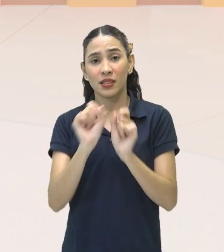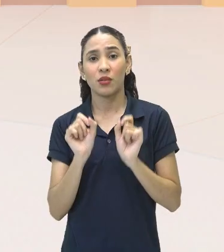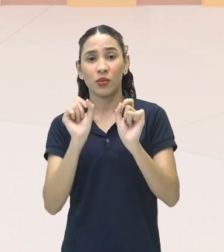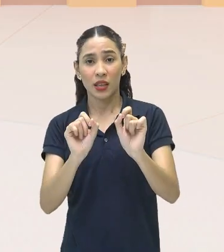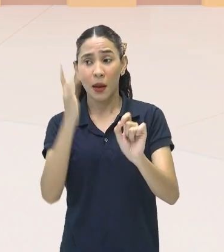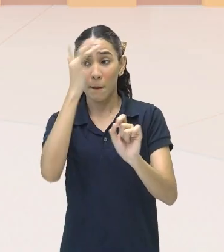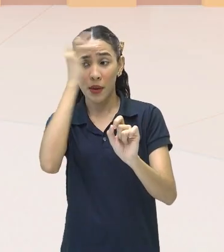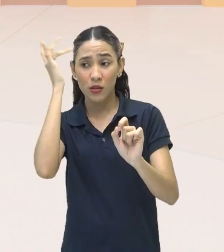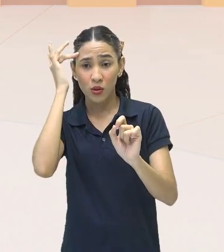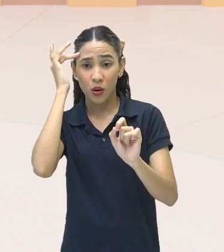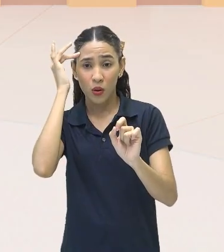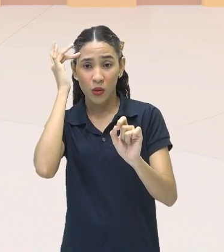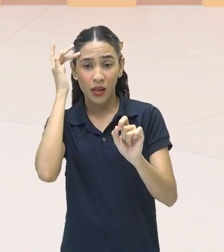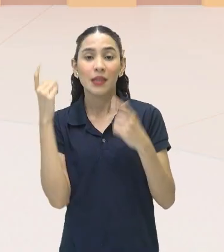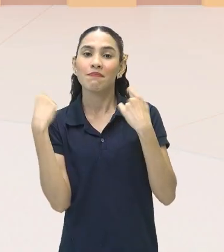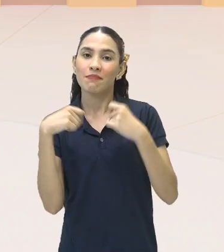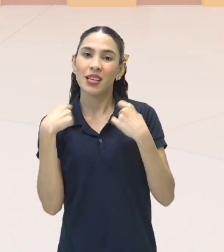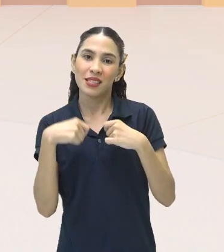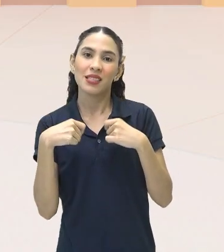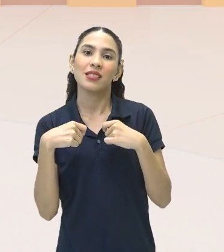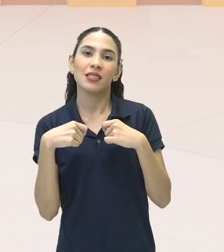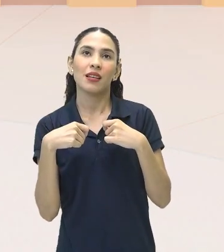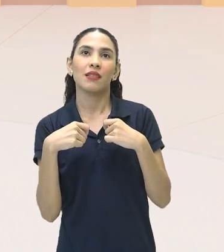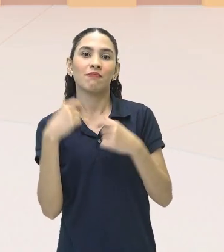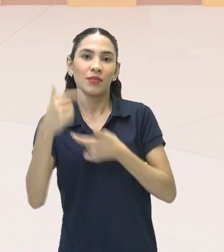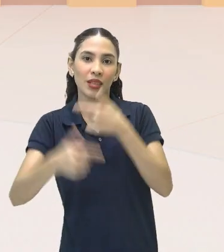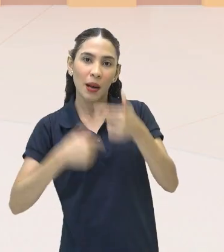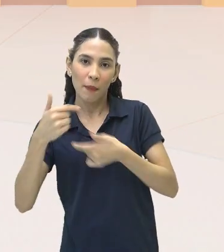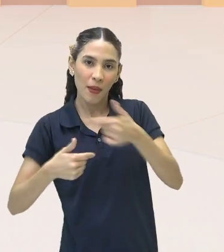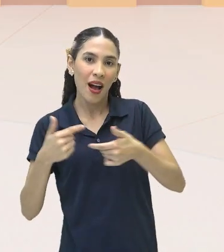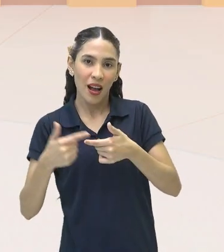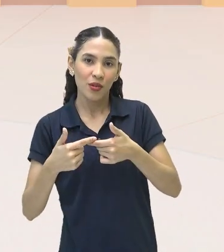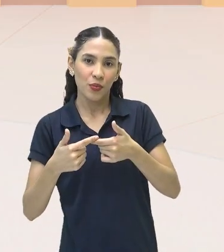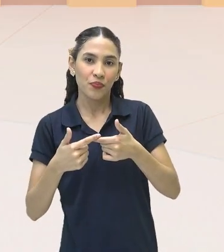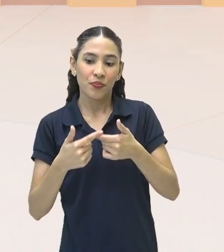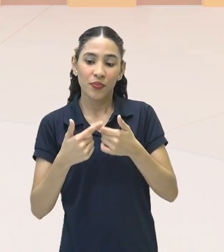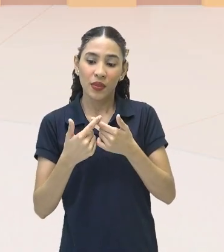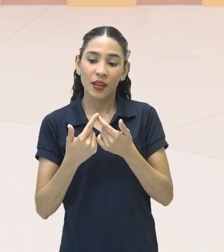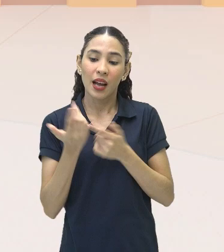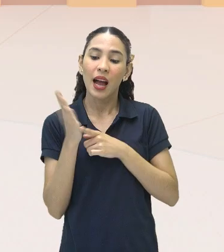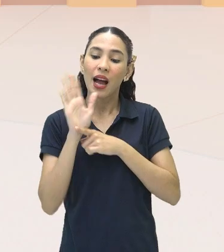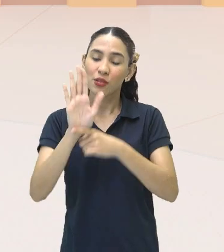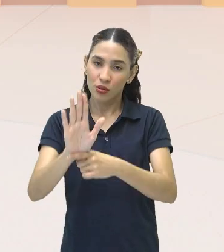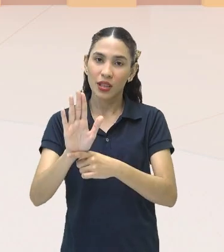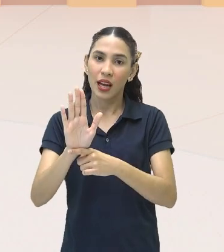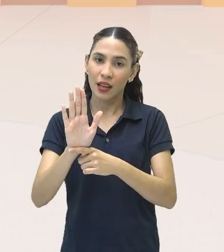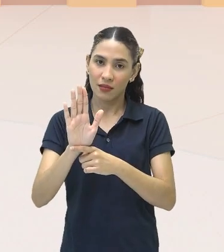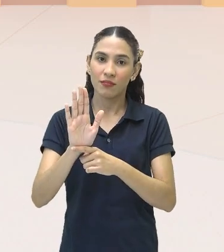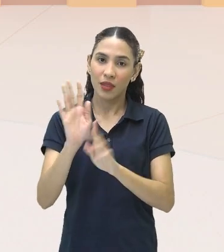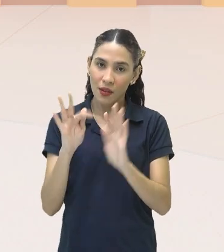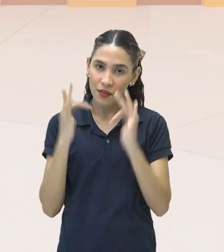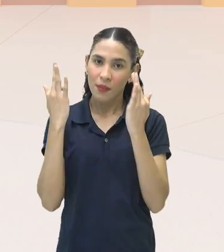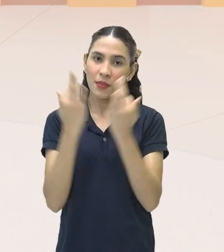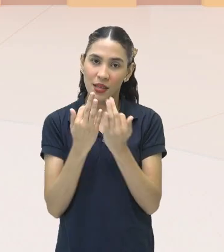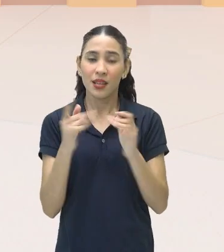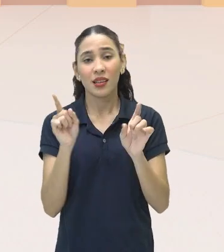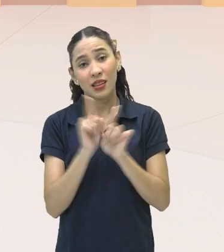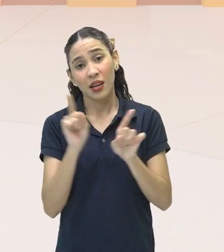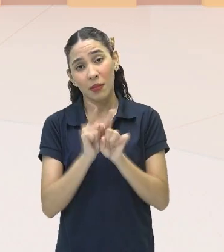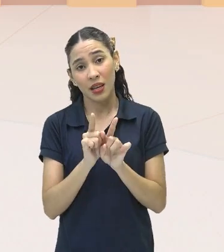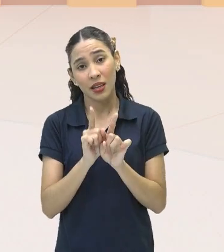aquele que está ali na necessidade, precisando desse emprego para trazer um pouco de dignidade à sua família,